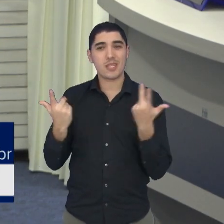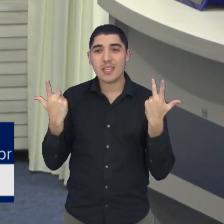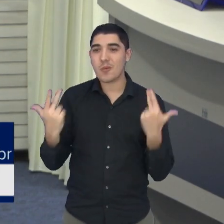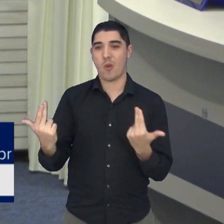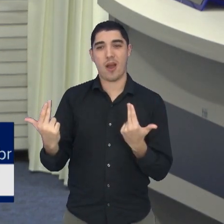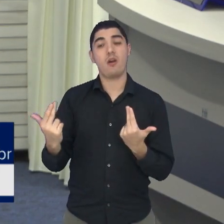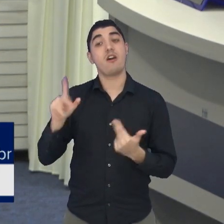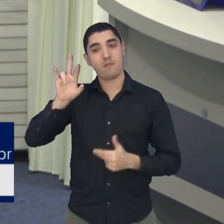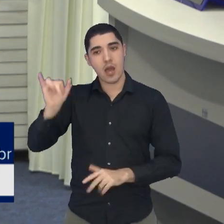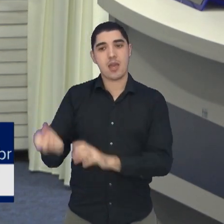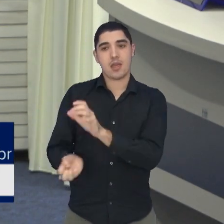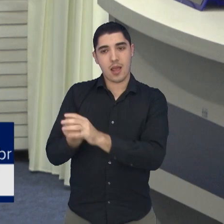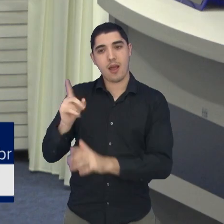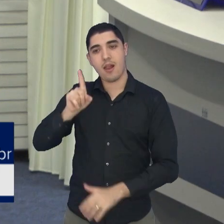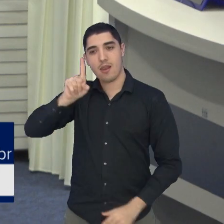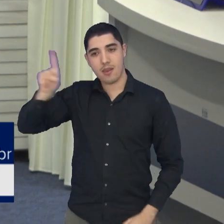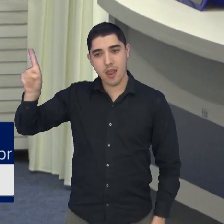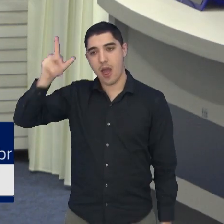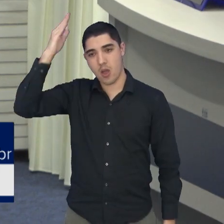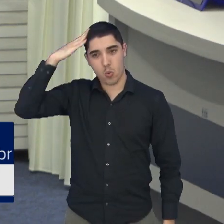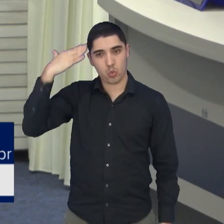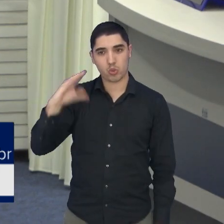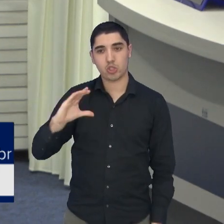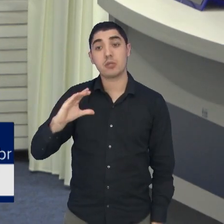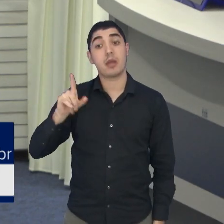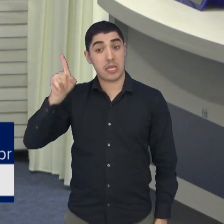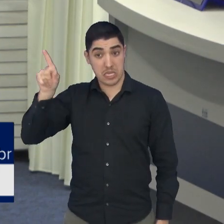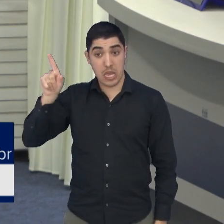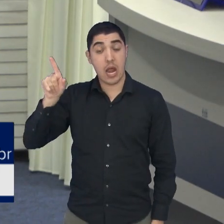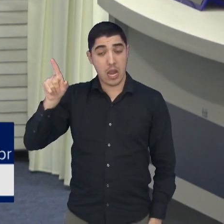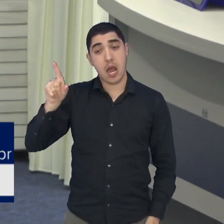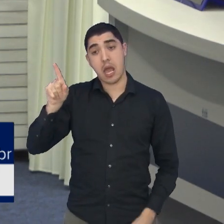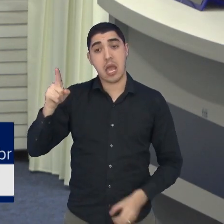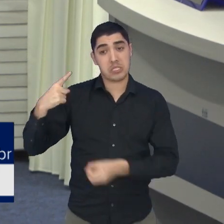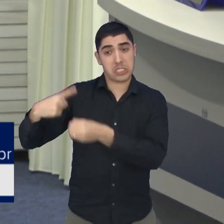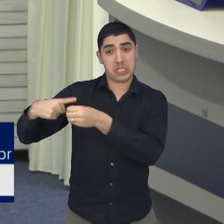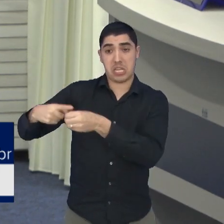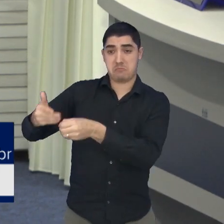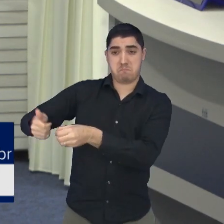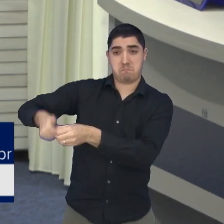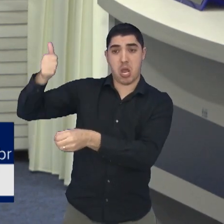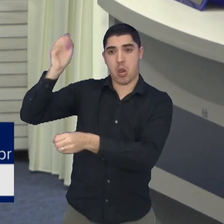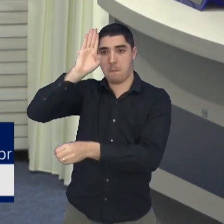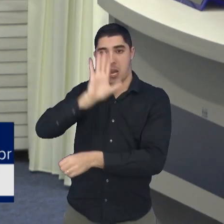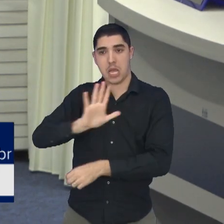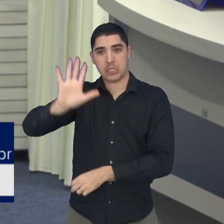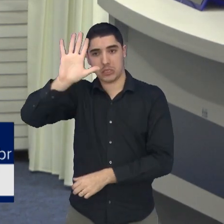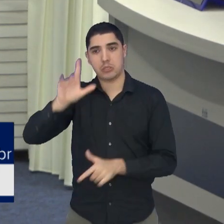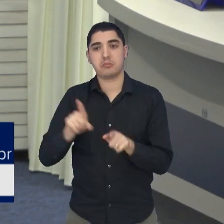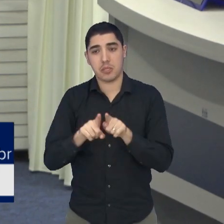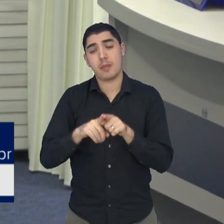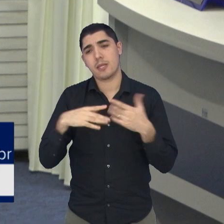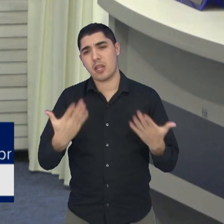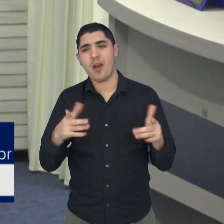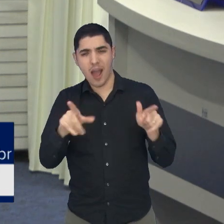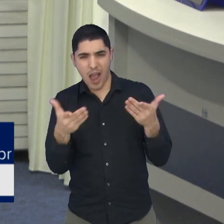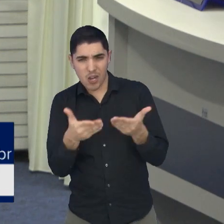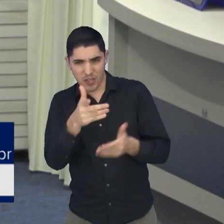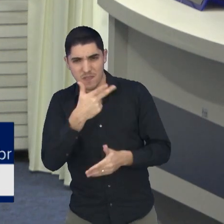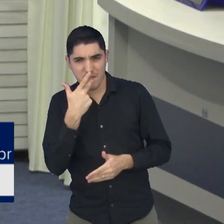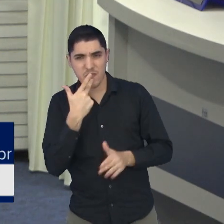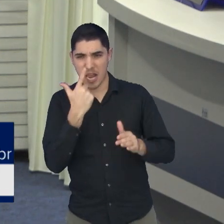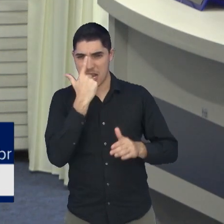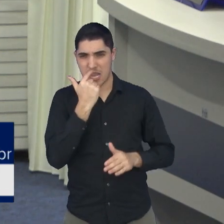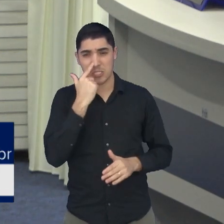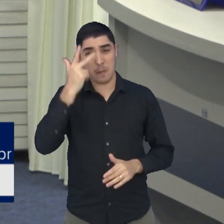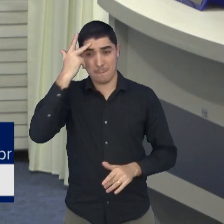ser implantado também na cidade de Coritiba, que é considerado uma das melhores cidades. E só também falando ali a questão do lixo, porque aqui o pessoal adora mostrar lixo